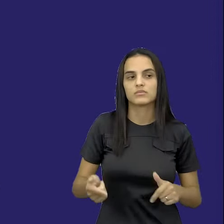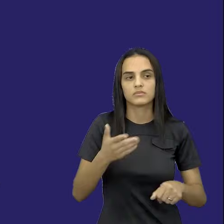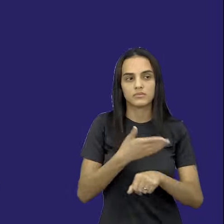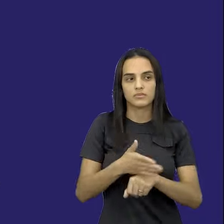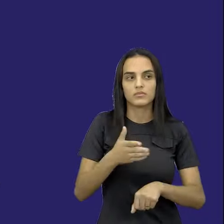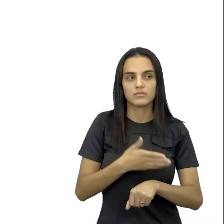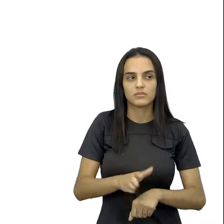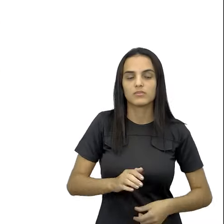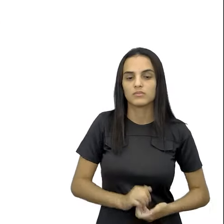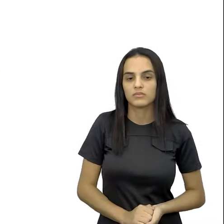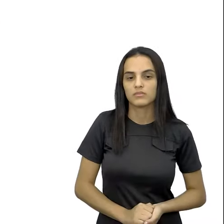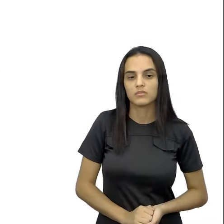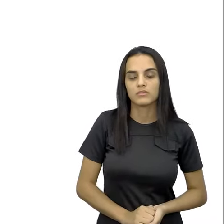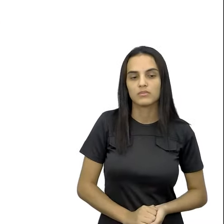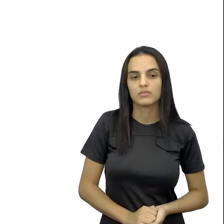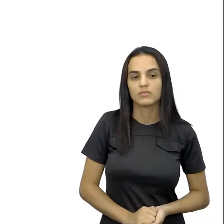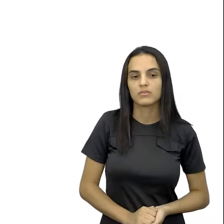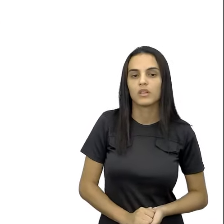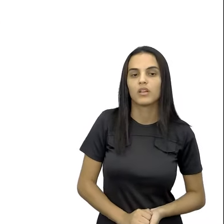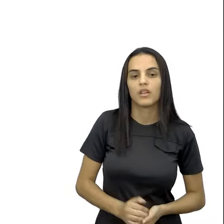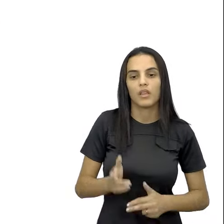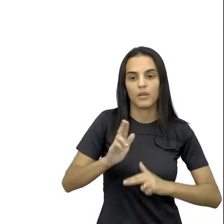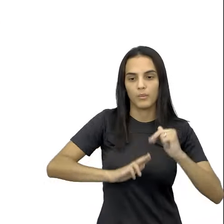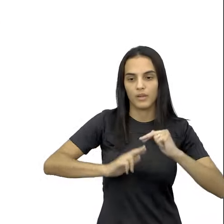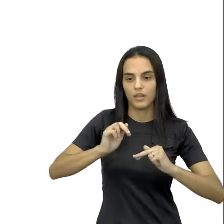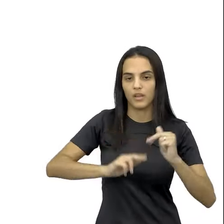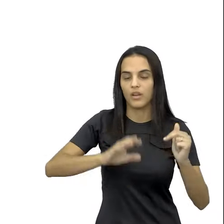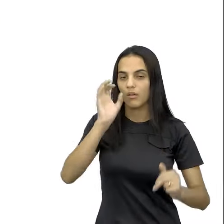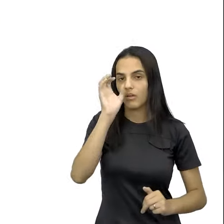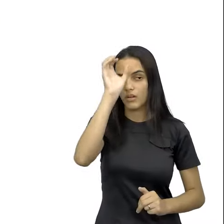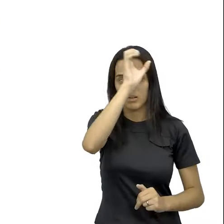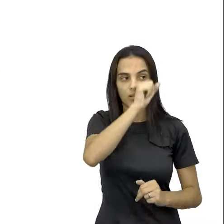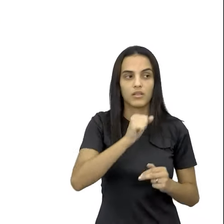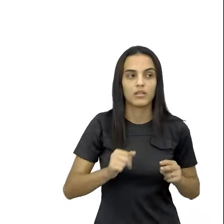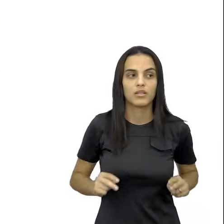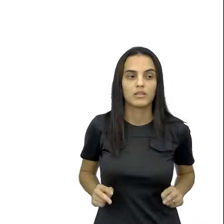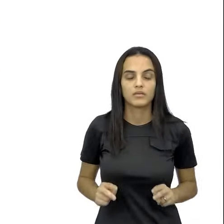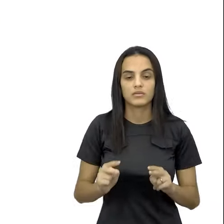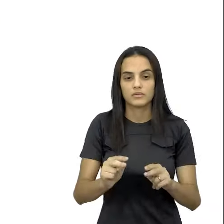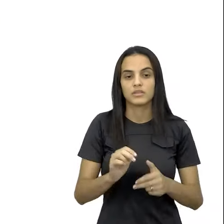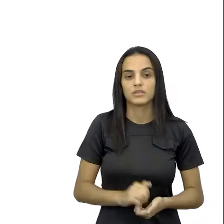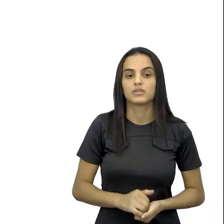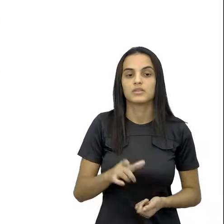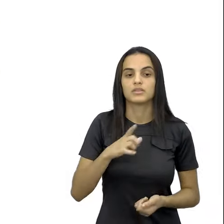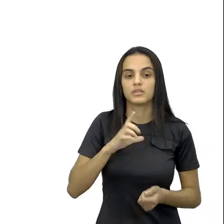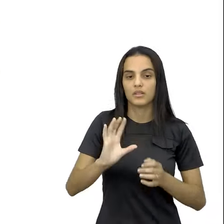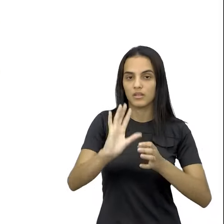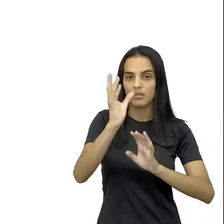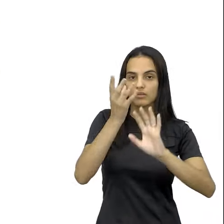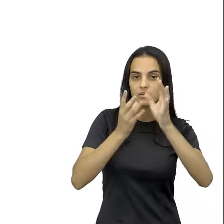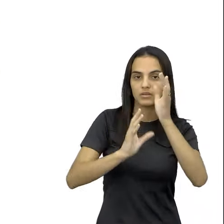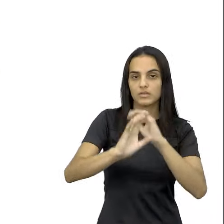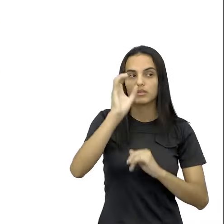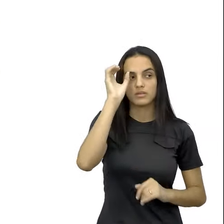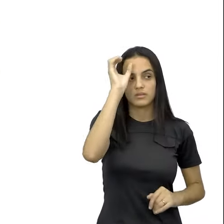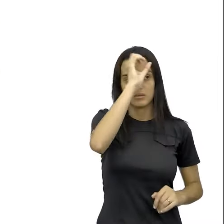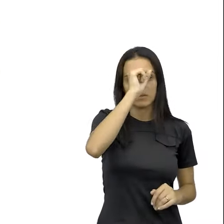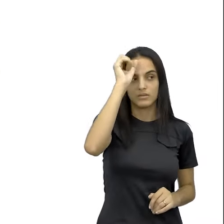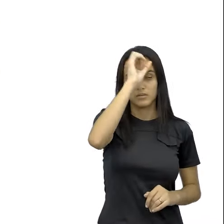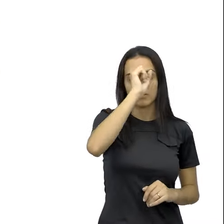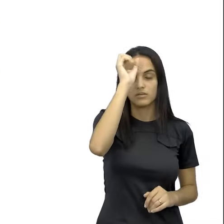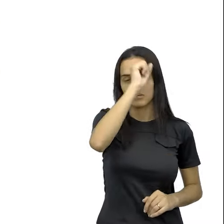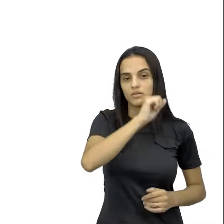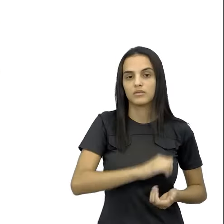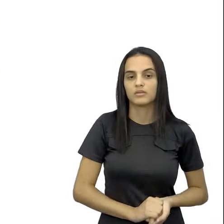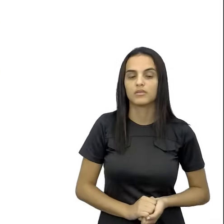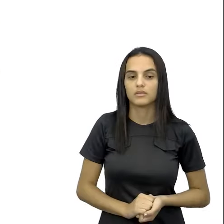Então, o material Aprender Sempre, ele tem as situações de aprendizagem,